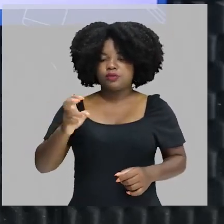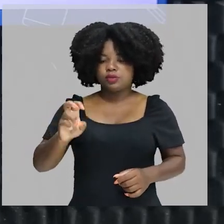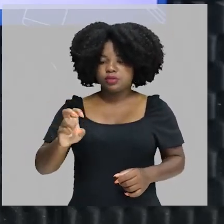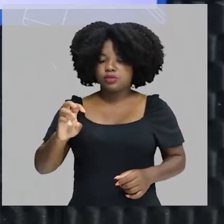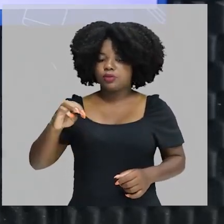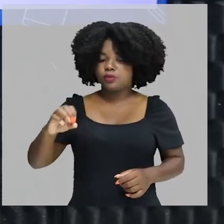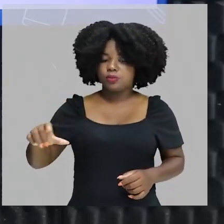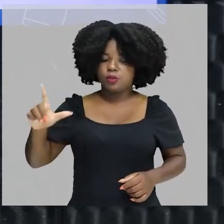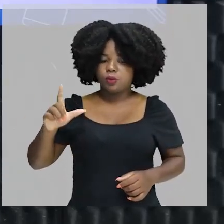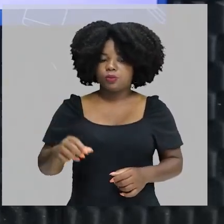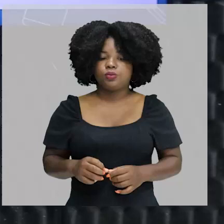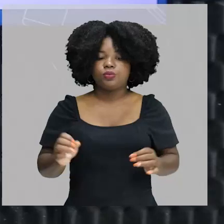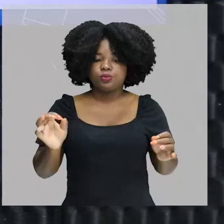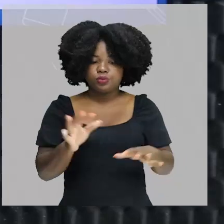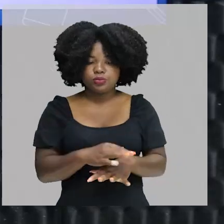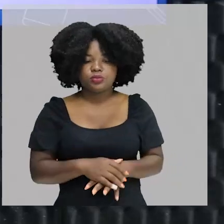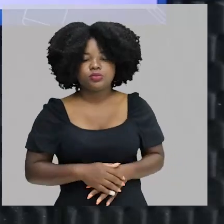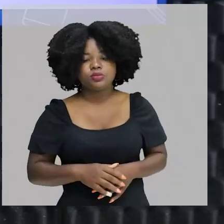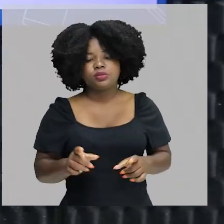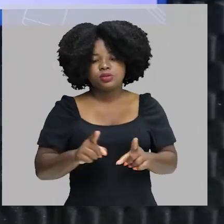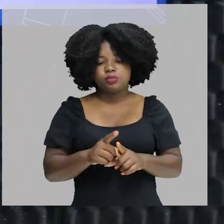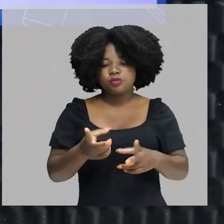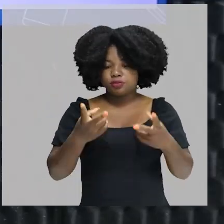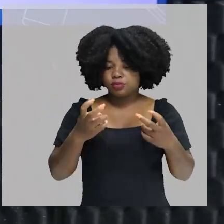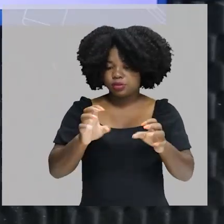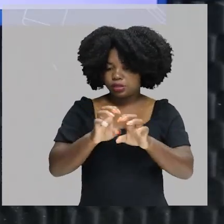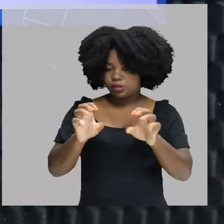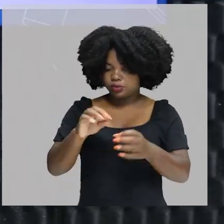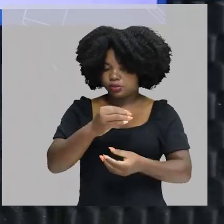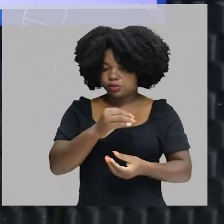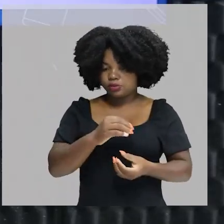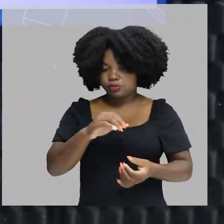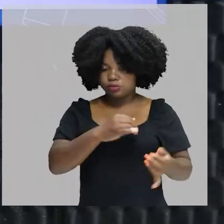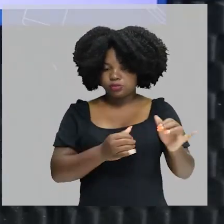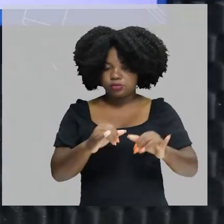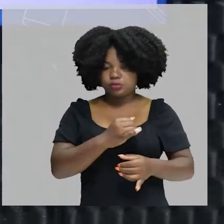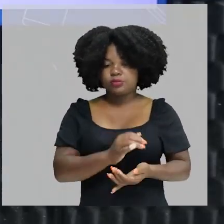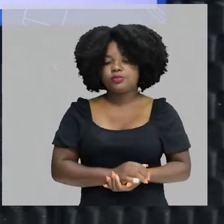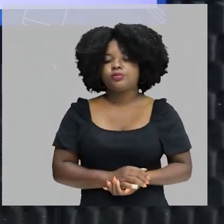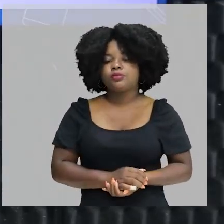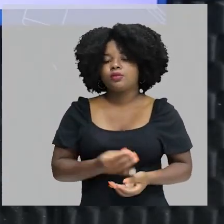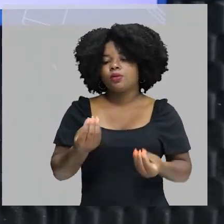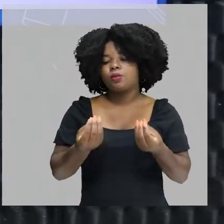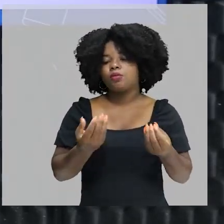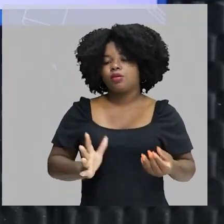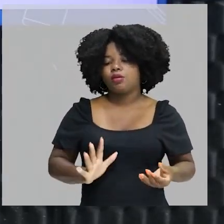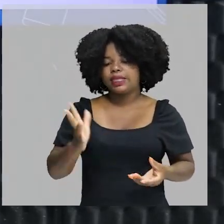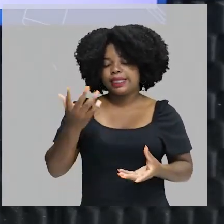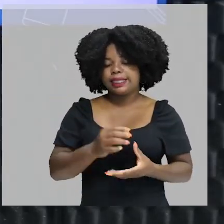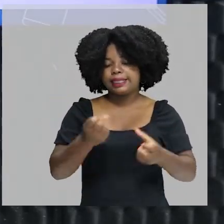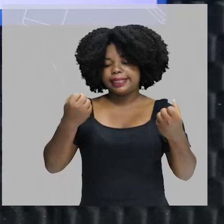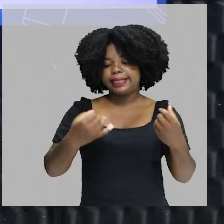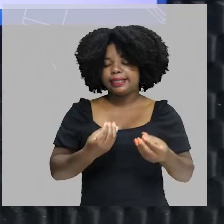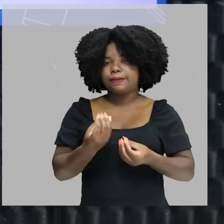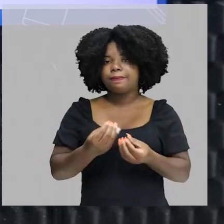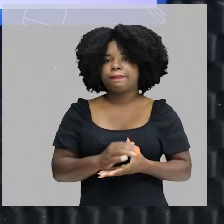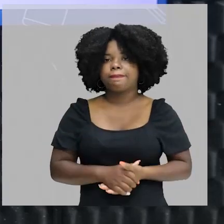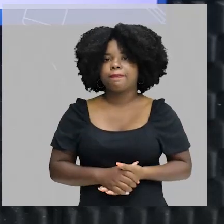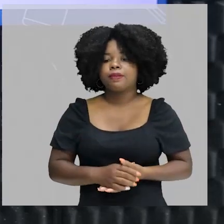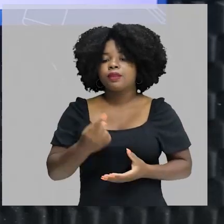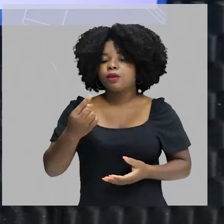zinco. Agora, eu vou olhar a equação química. Então, a equação química me diz que